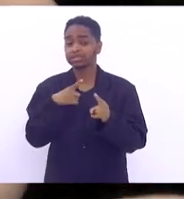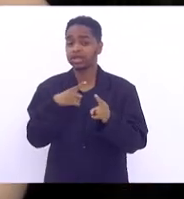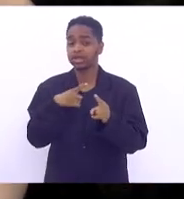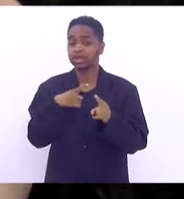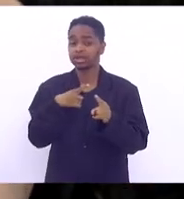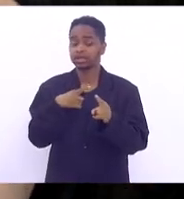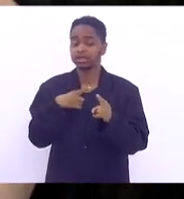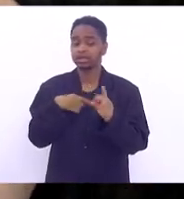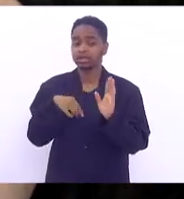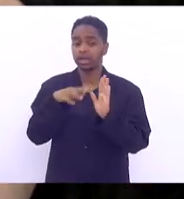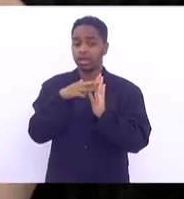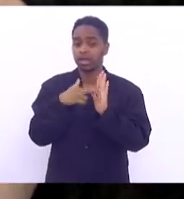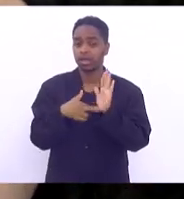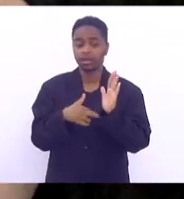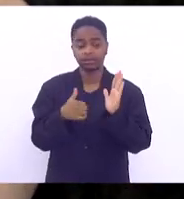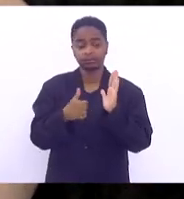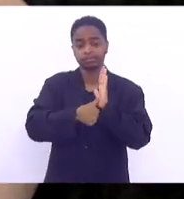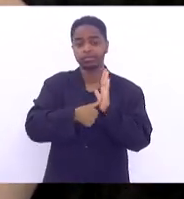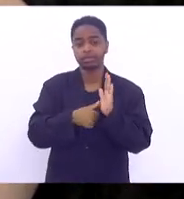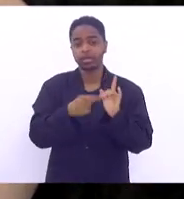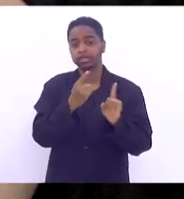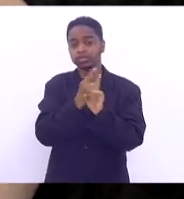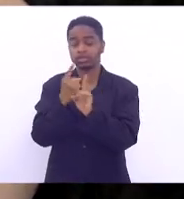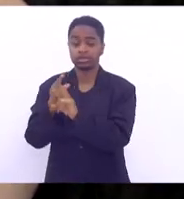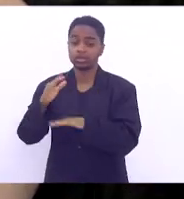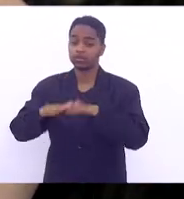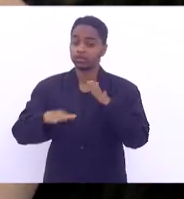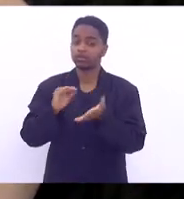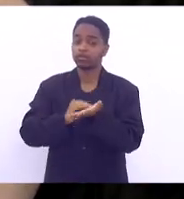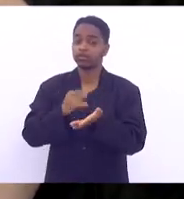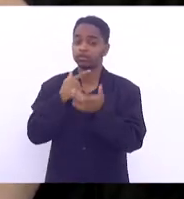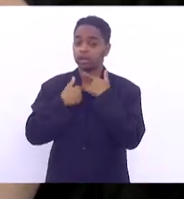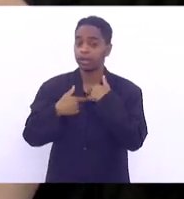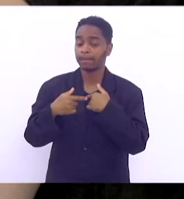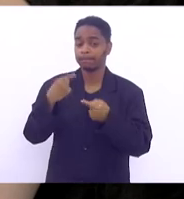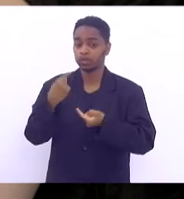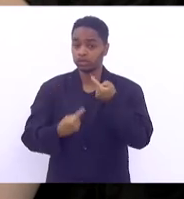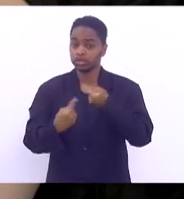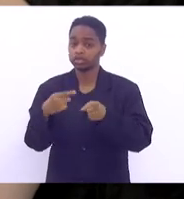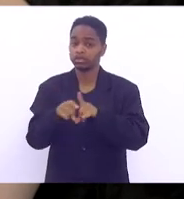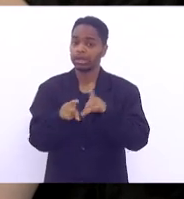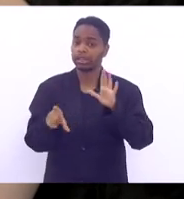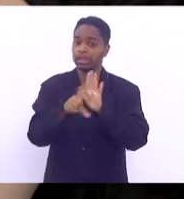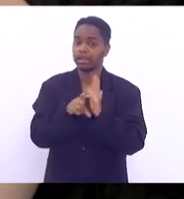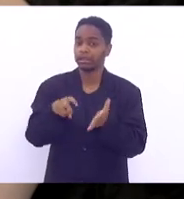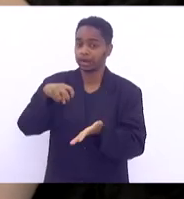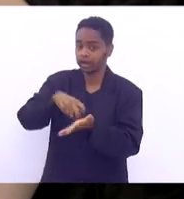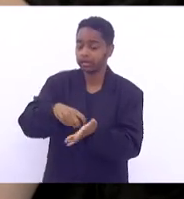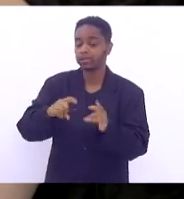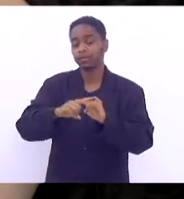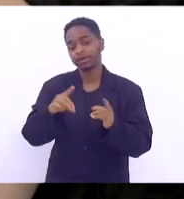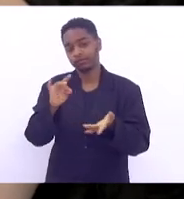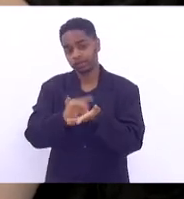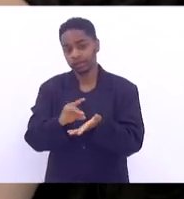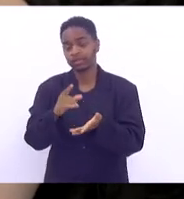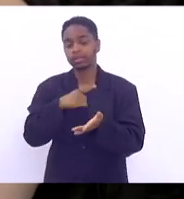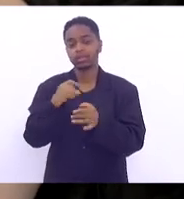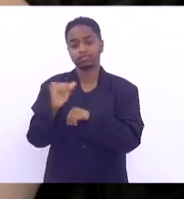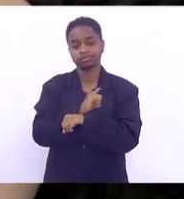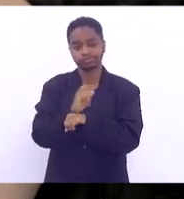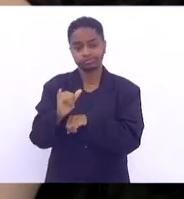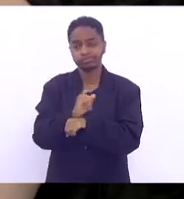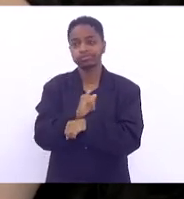identificação, que eles não possuem, de repente, a vontade política e legislação para punir o criminoso. Mas, de fato, eles possuem um